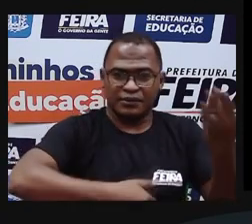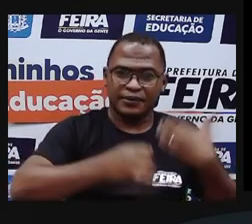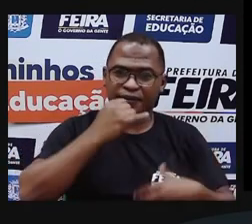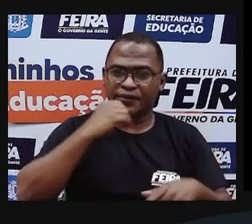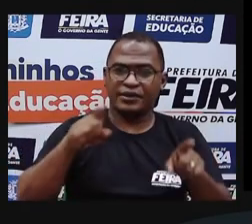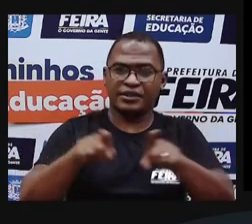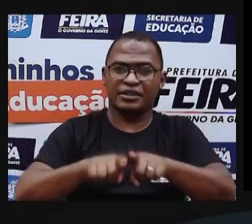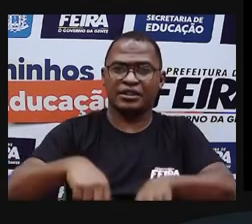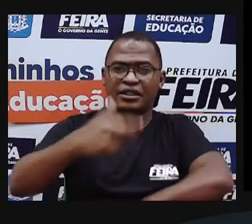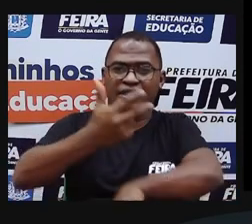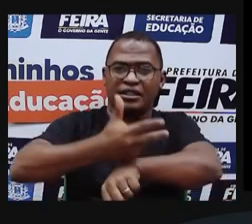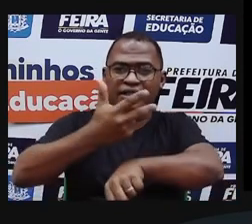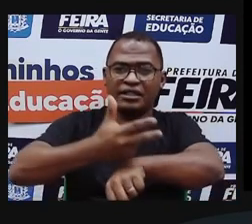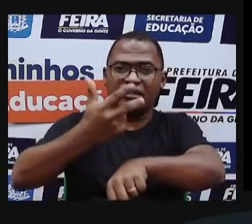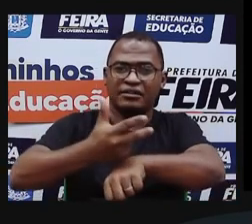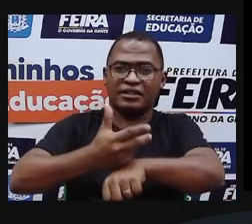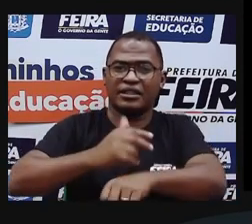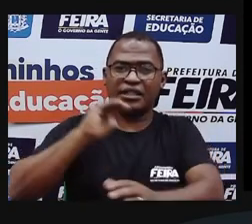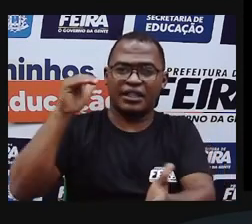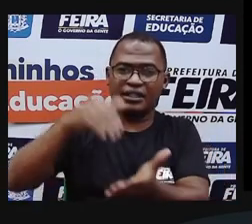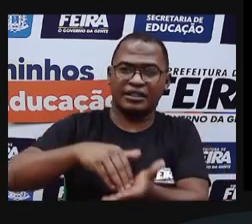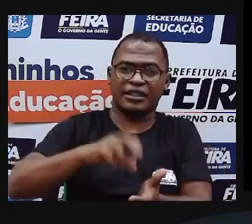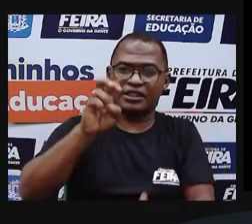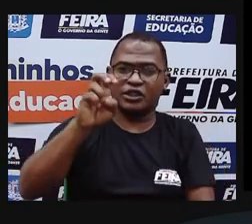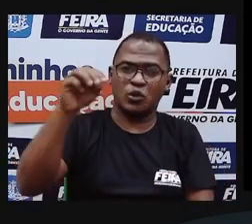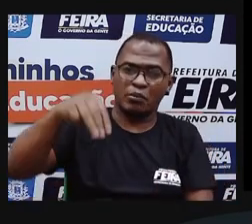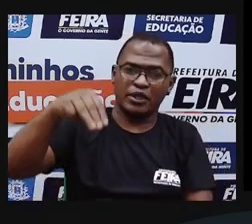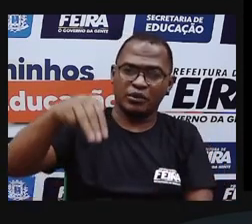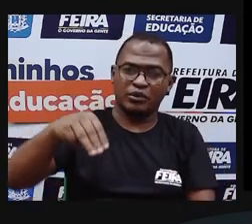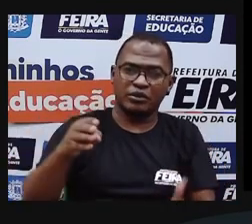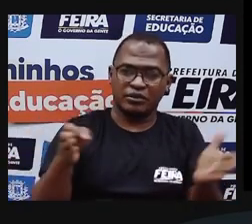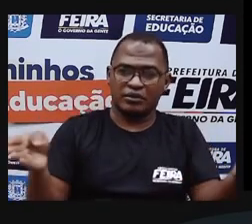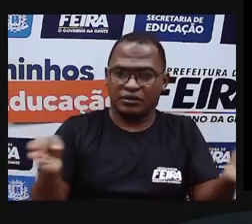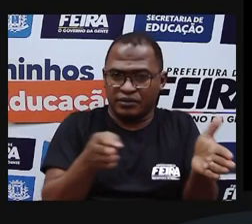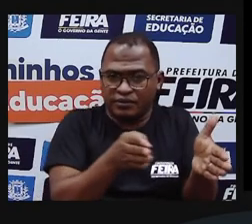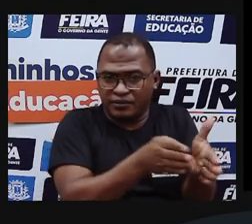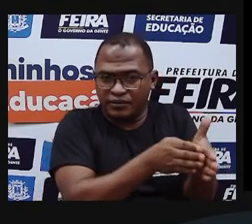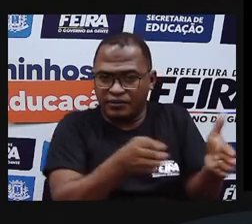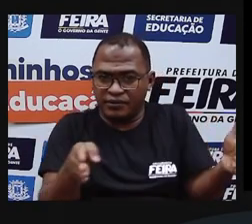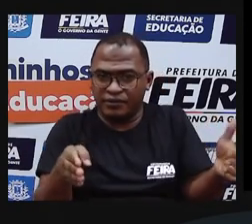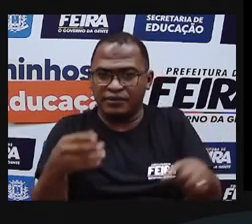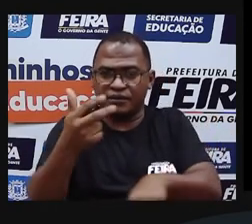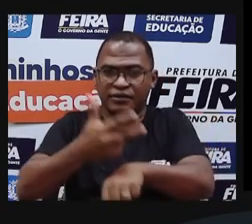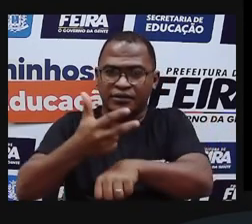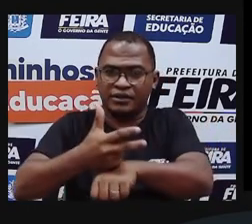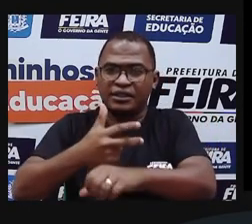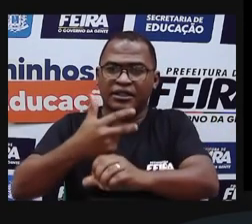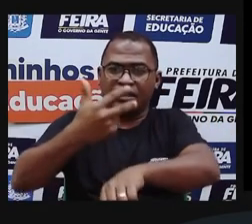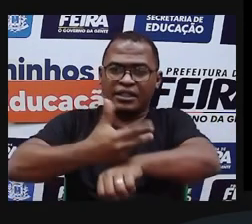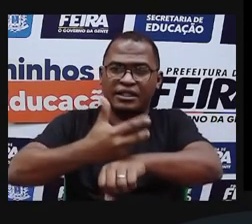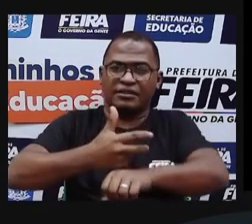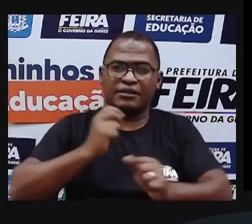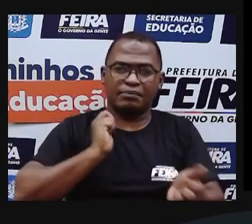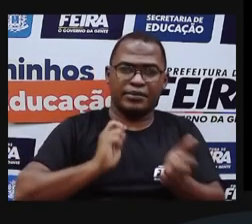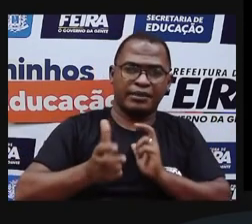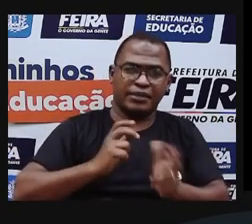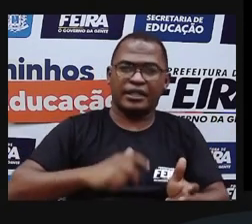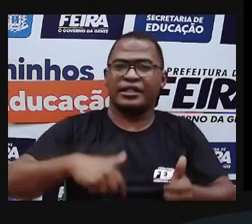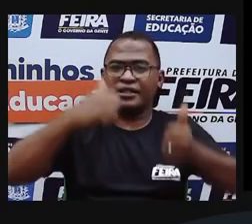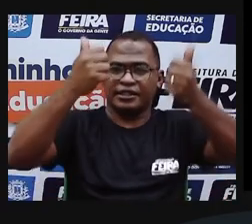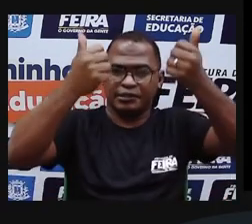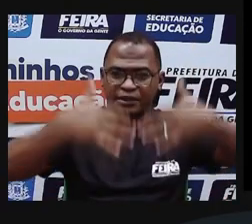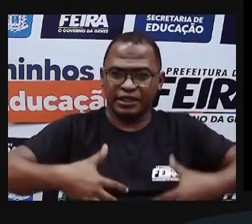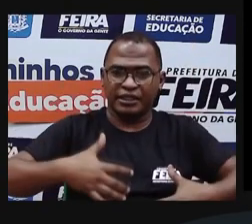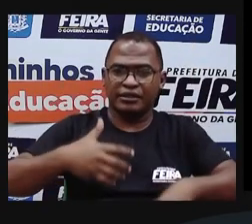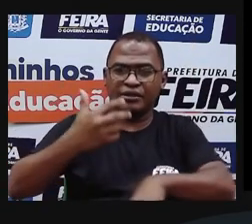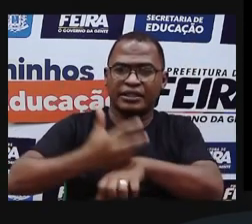não pode ser muito grande, no máximo 5 minutos, e depois disso vocês vão enviar para o professor, tá bom? A gente conta com vocês. Por